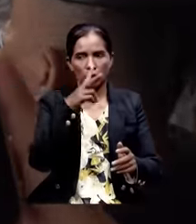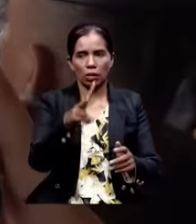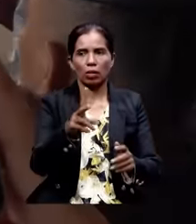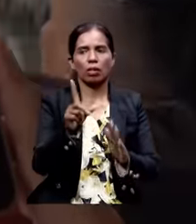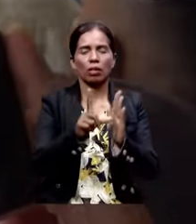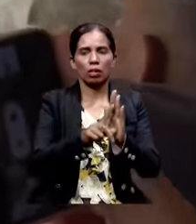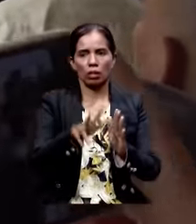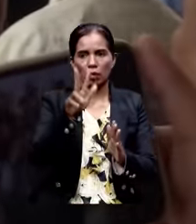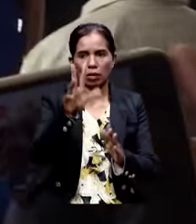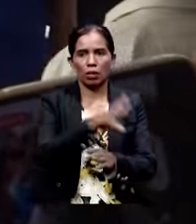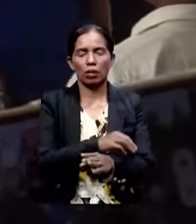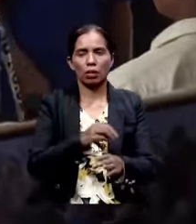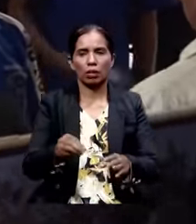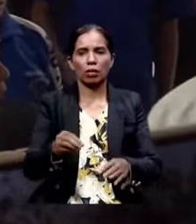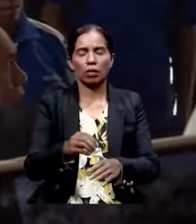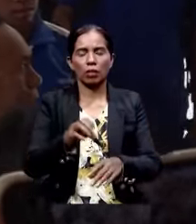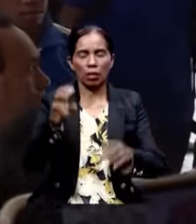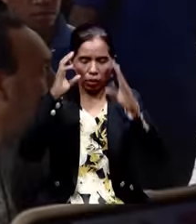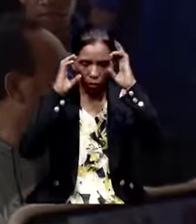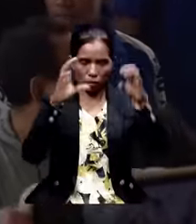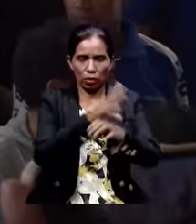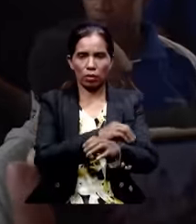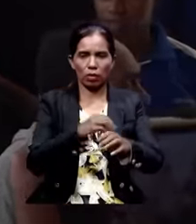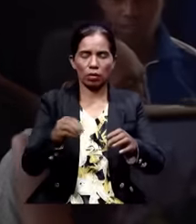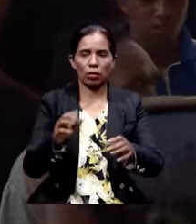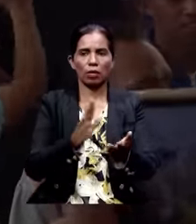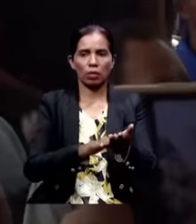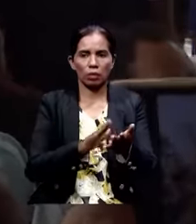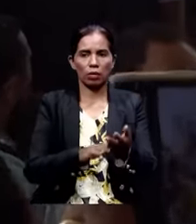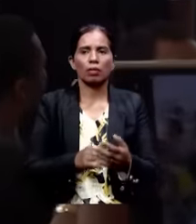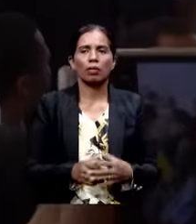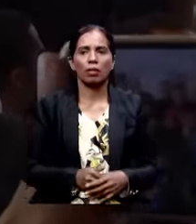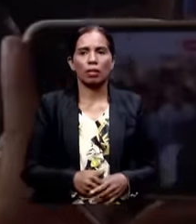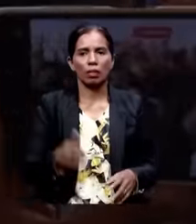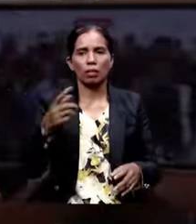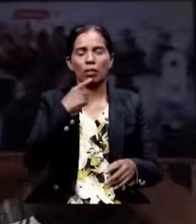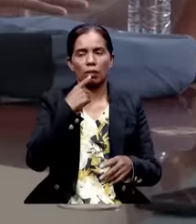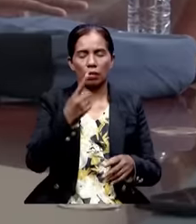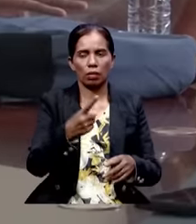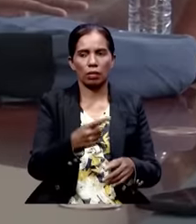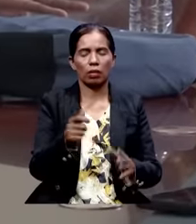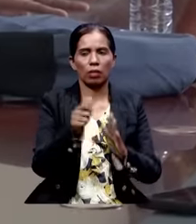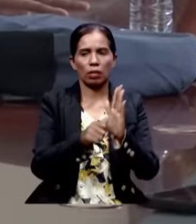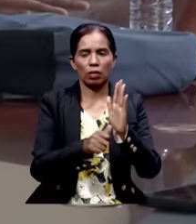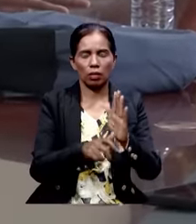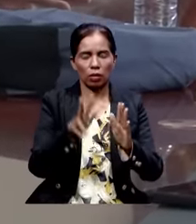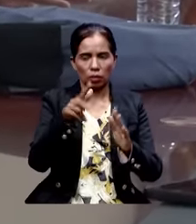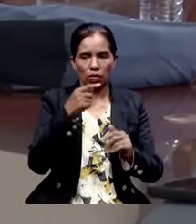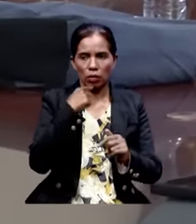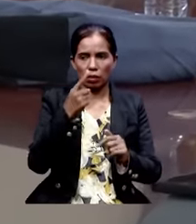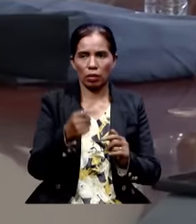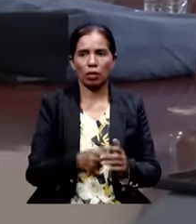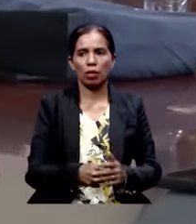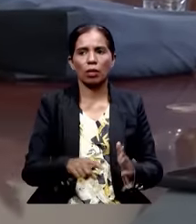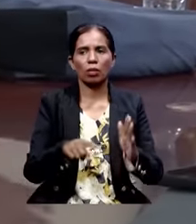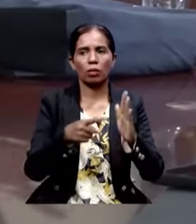lei todo, regime jurídico do sistema nacional de educação pré-escolar, ensino básico e ensino secundário. Ia na barra até de artigo todo, mas até de gato esquerda.